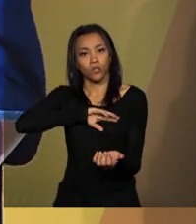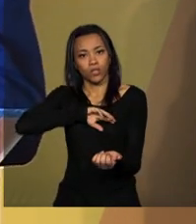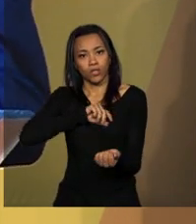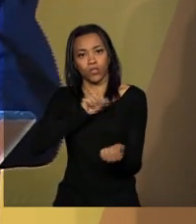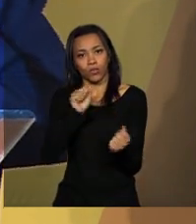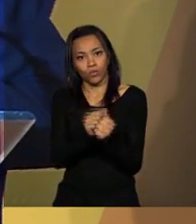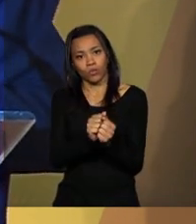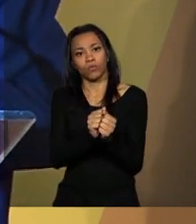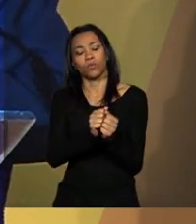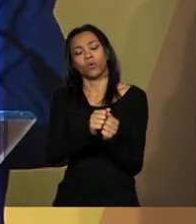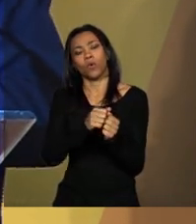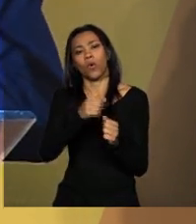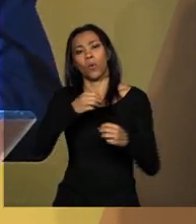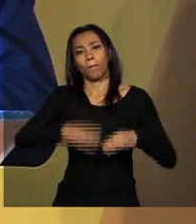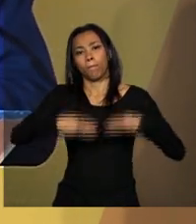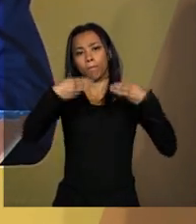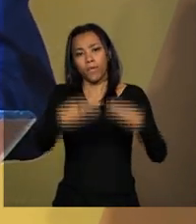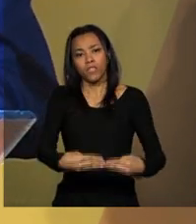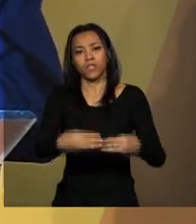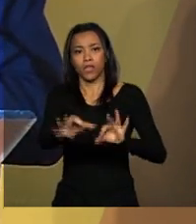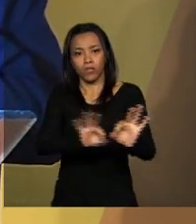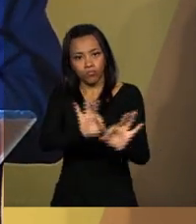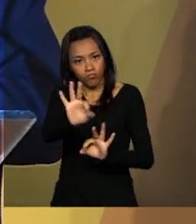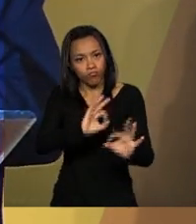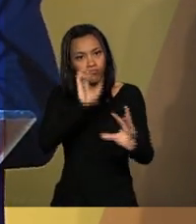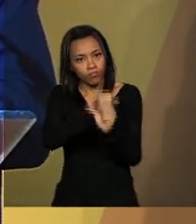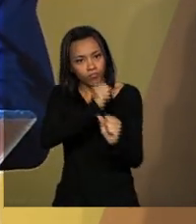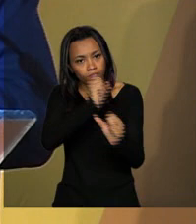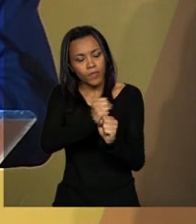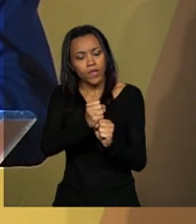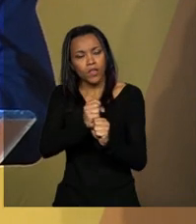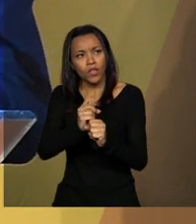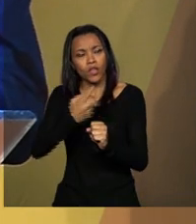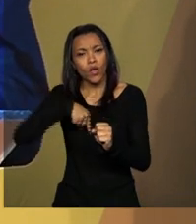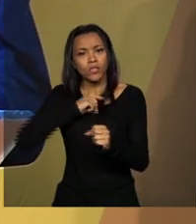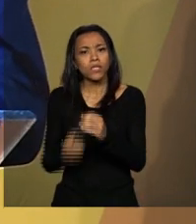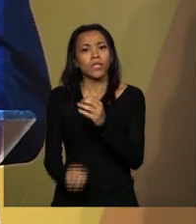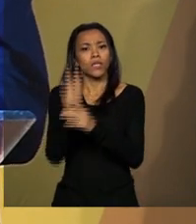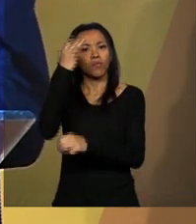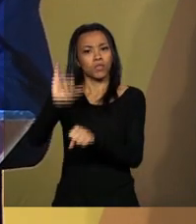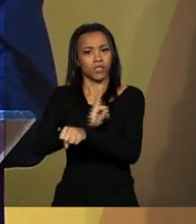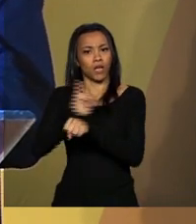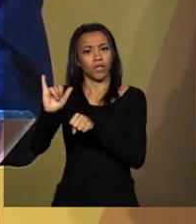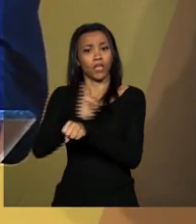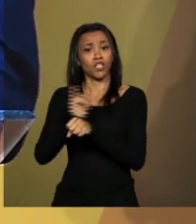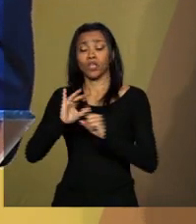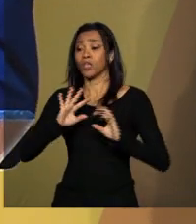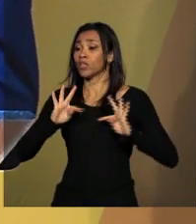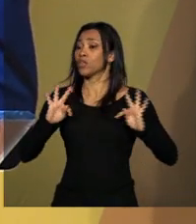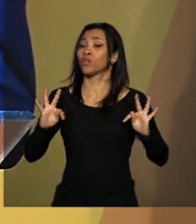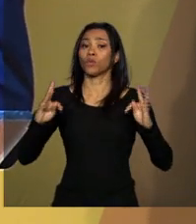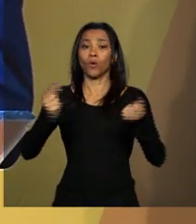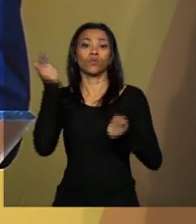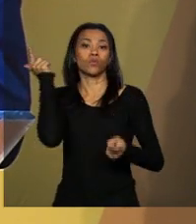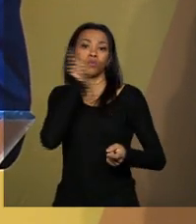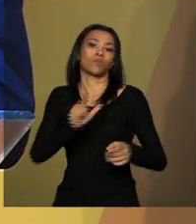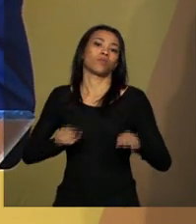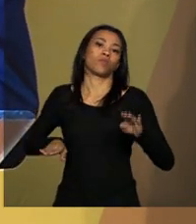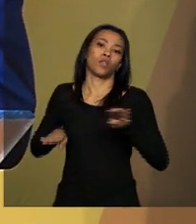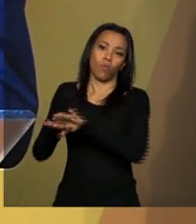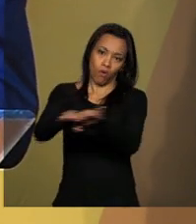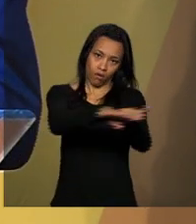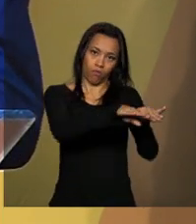financiamento planejamento desenvolvemos uma estratégia em que todos vencem